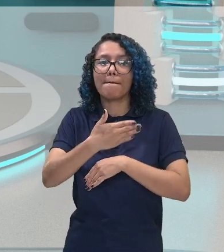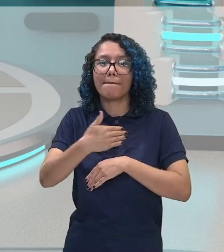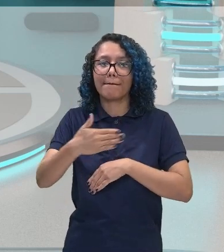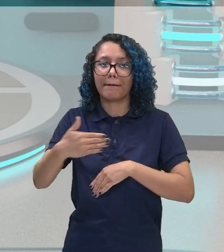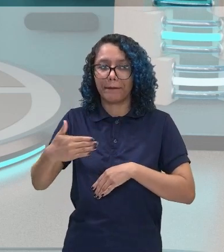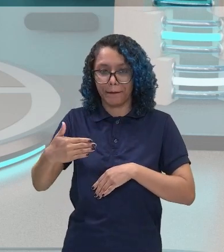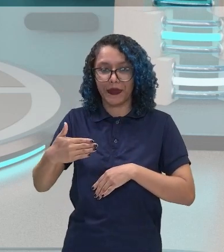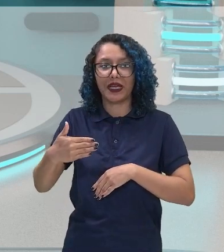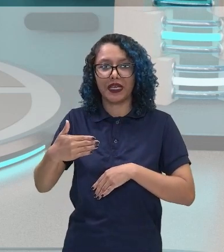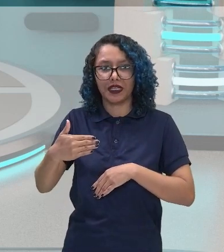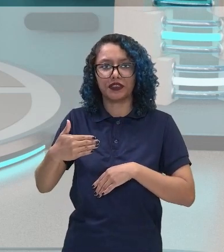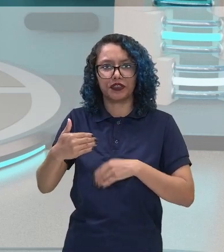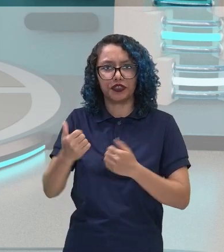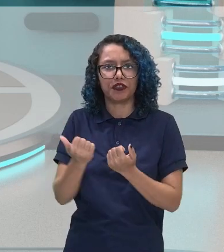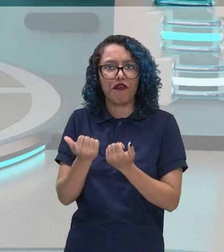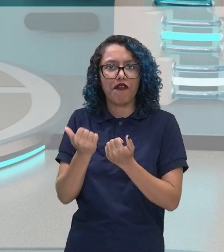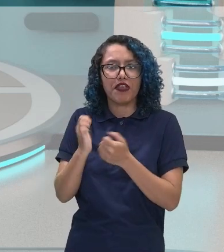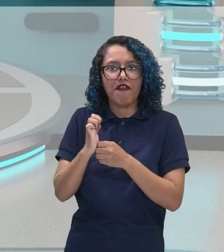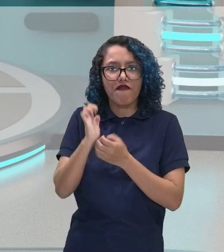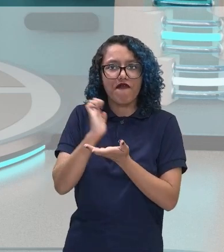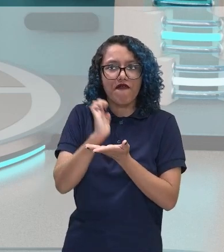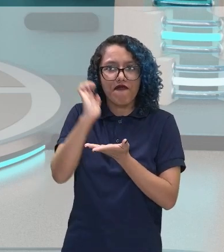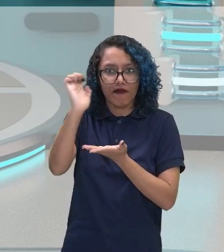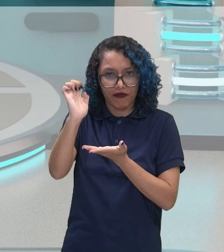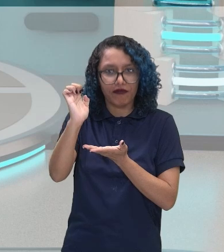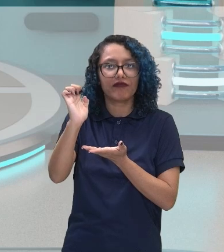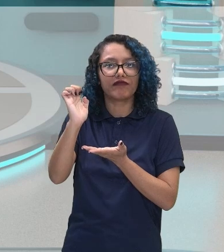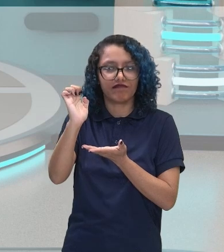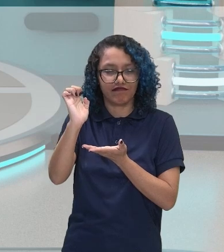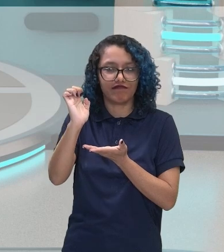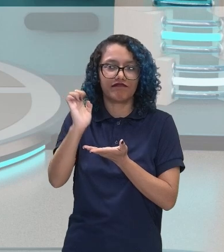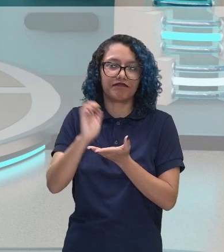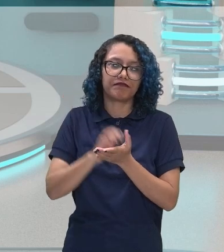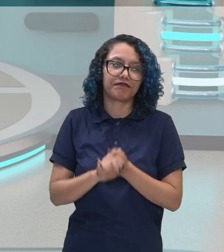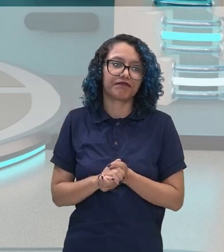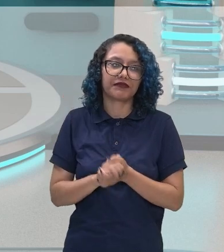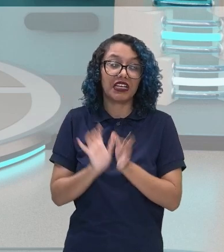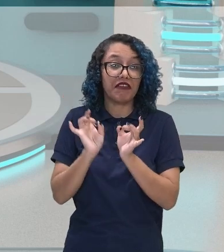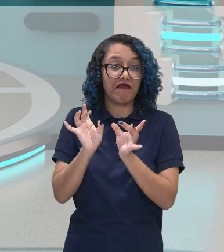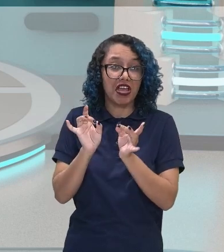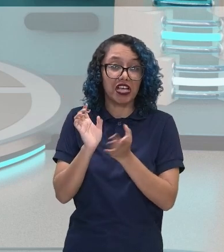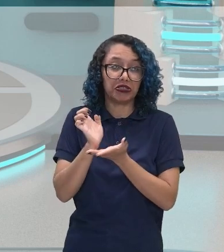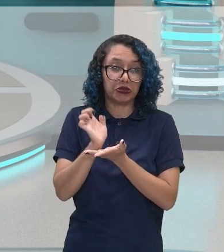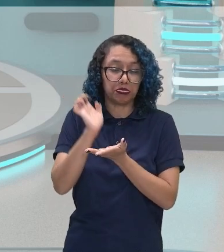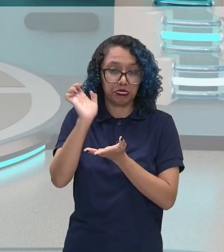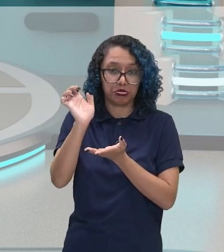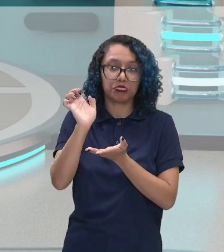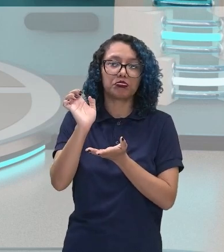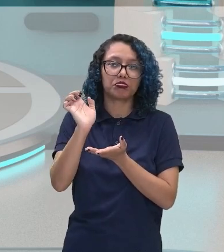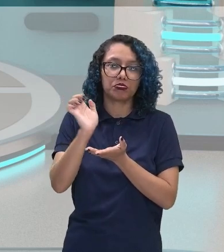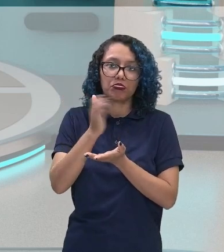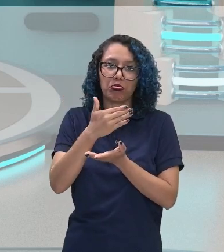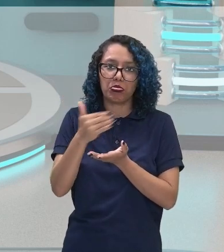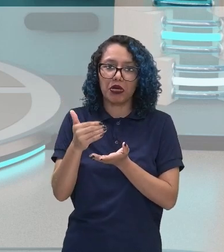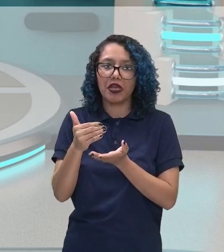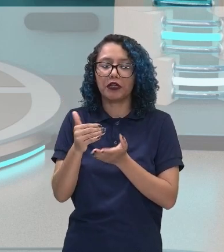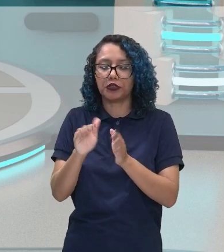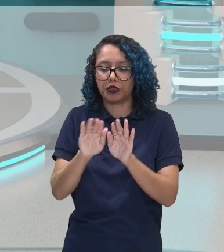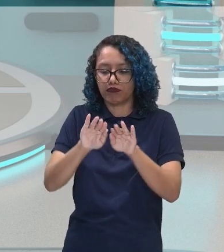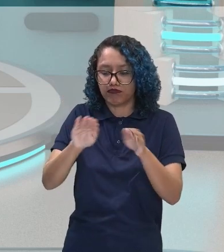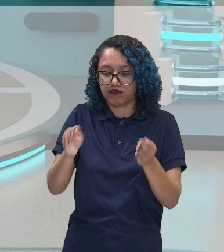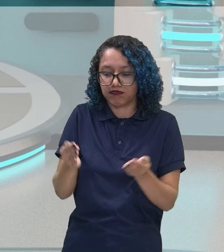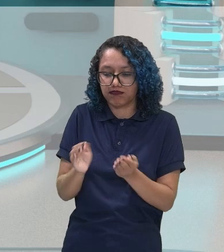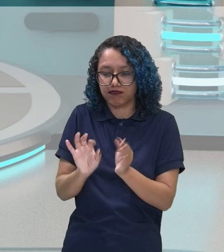são exportados, não é verdade? É conhecido pelos esses peixes ornamentais e traz a economia,